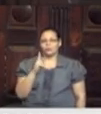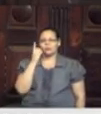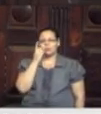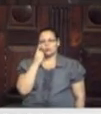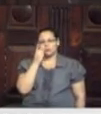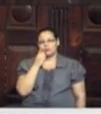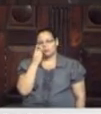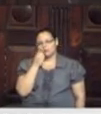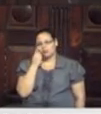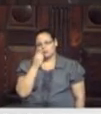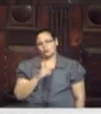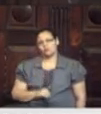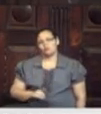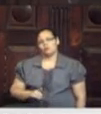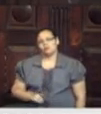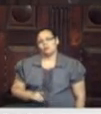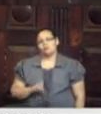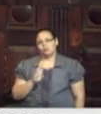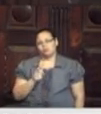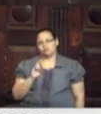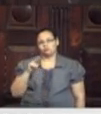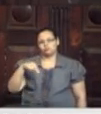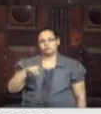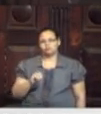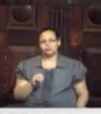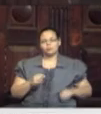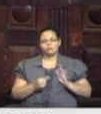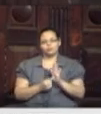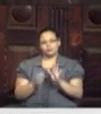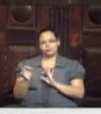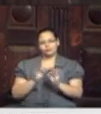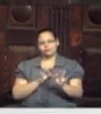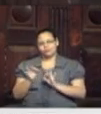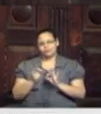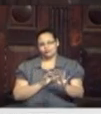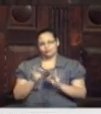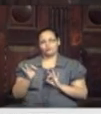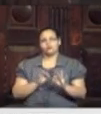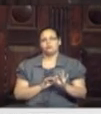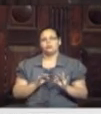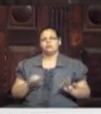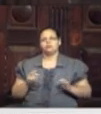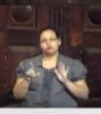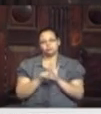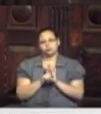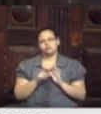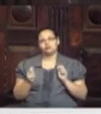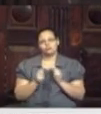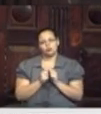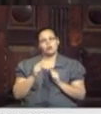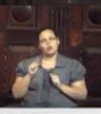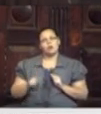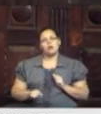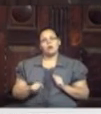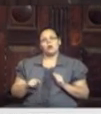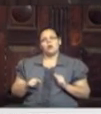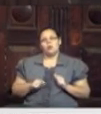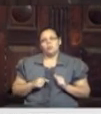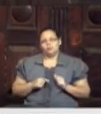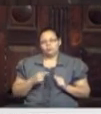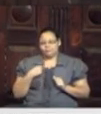deputado Tawaire, apresentar um projeto de lei conjunto, considerando a SEDAI patrimônio